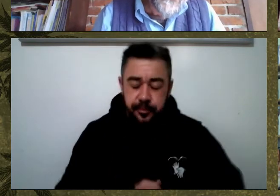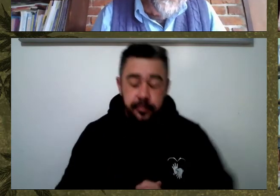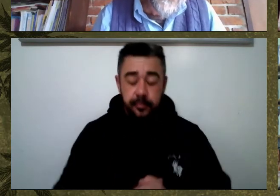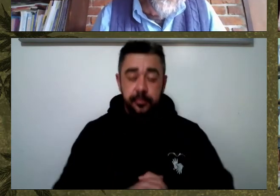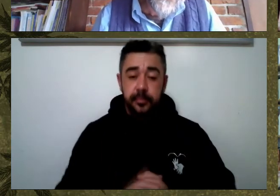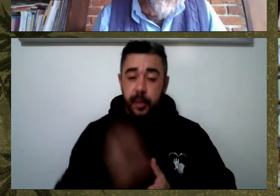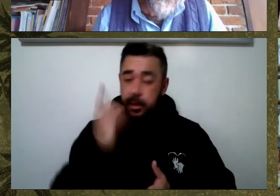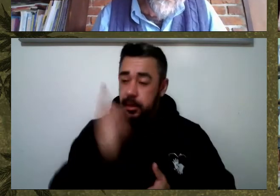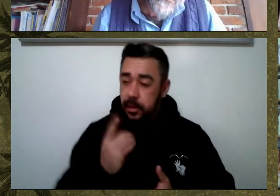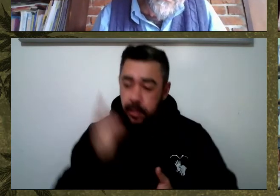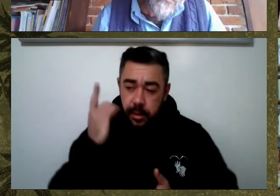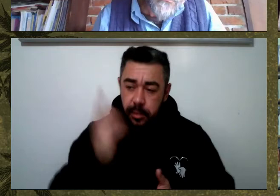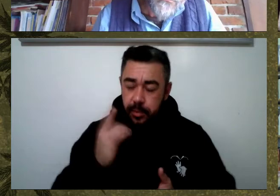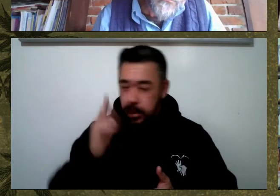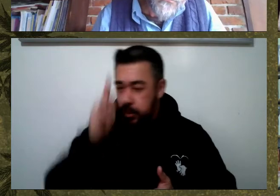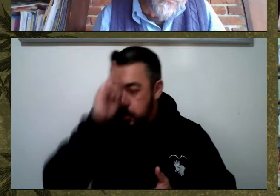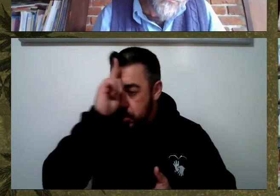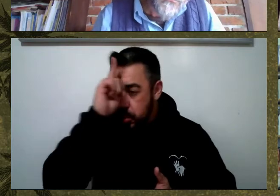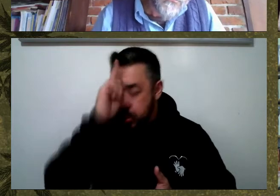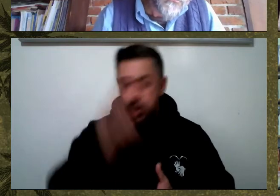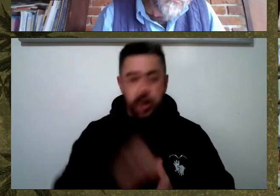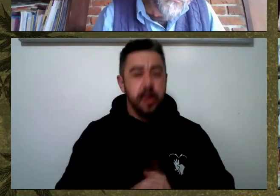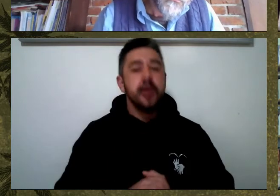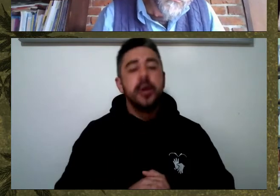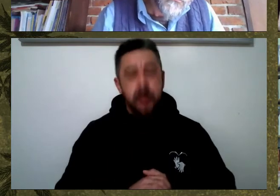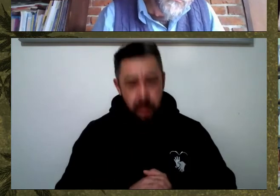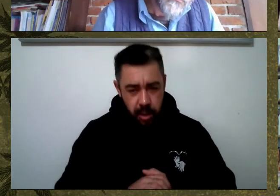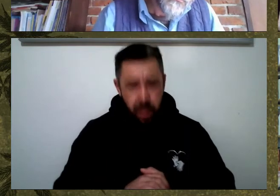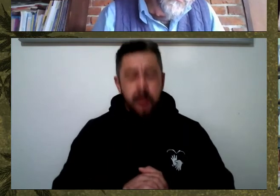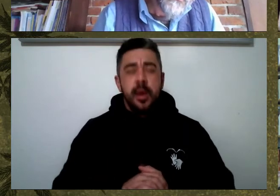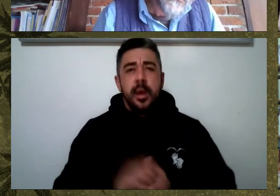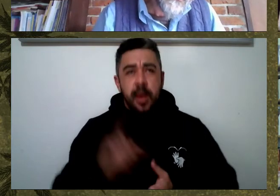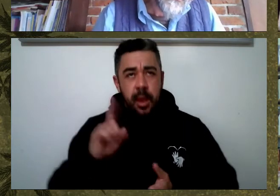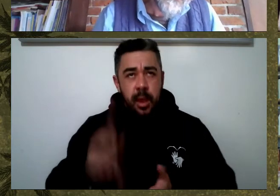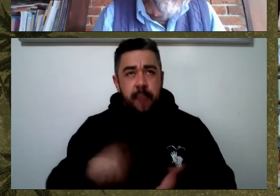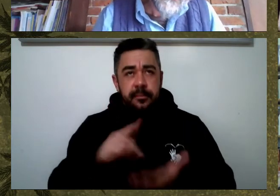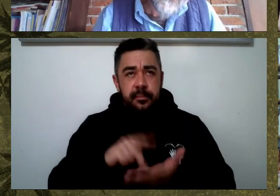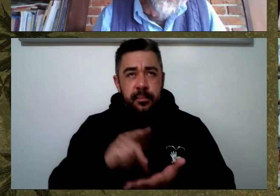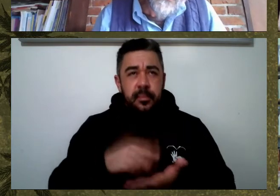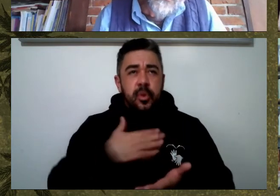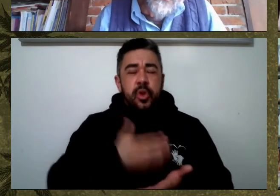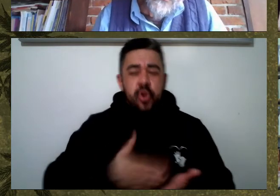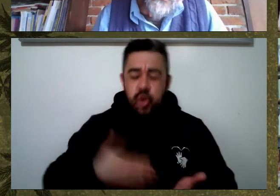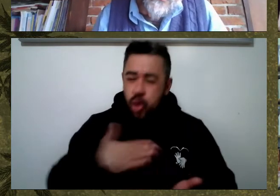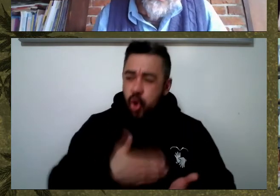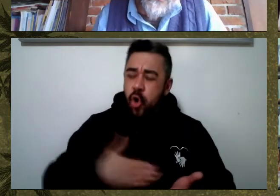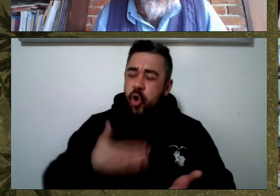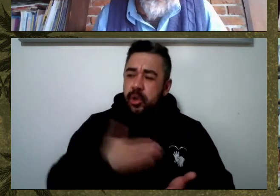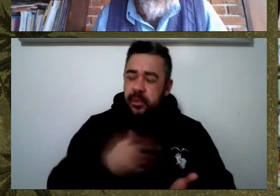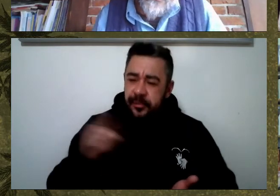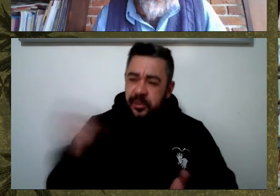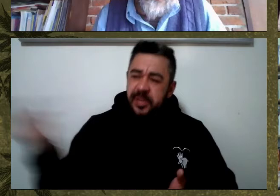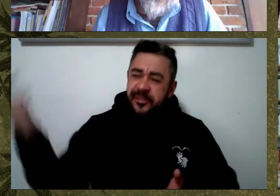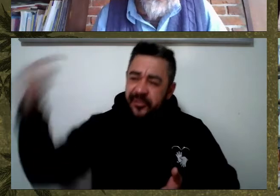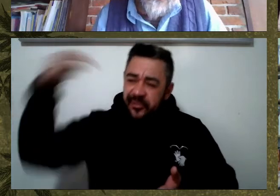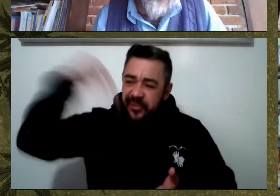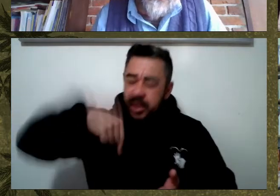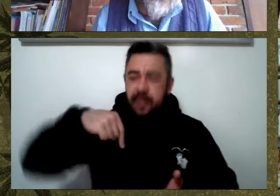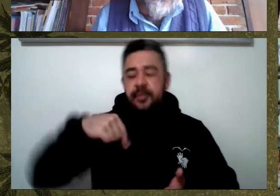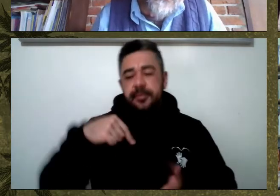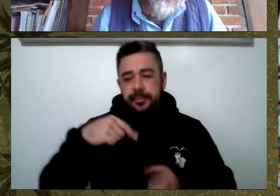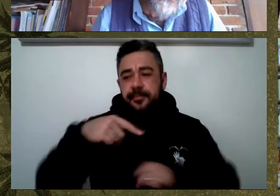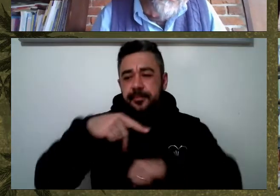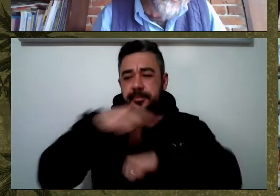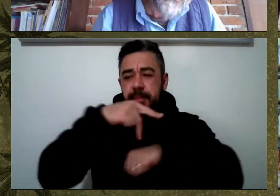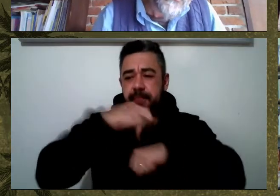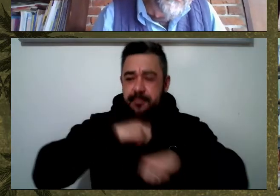Deputado Goura, foi também um gosto ter a sua visita em Lisboa, ter a oportunidade